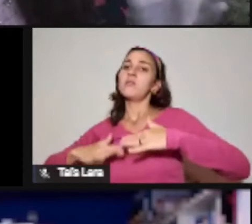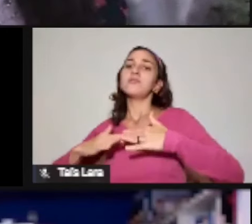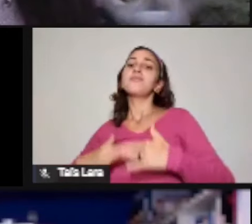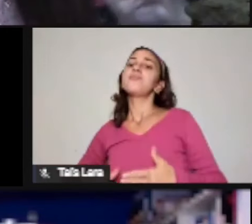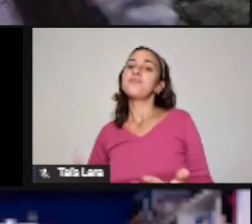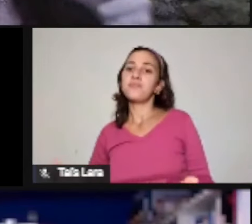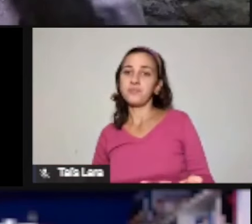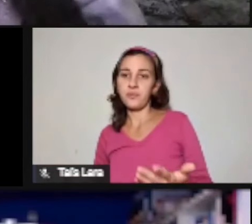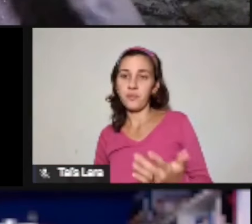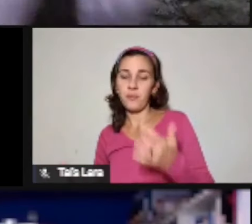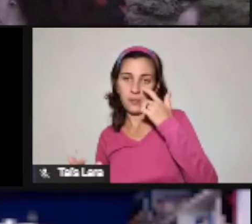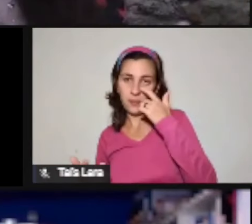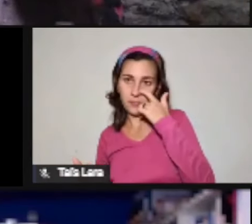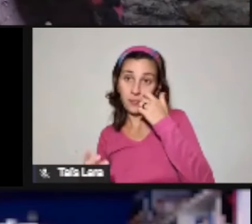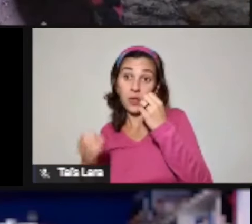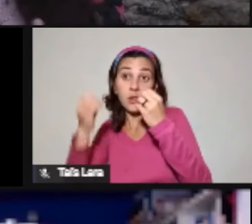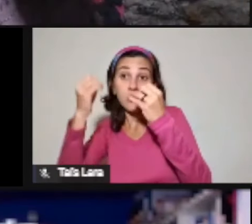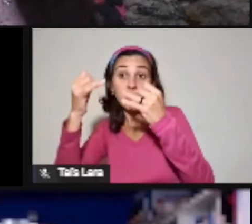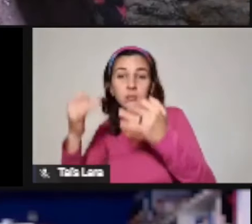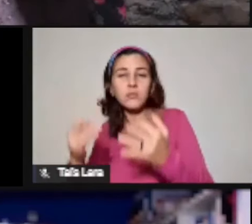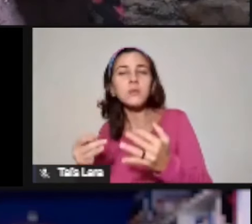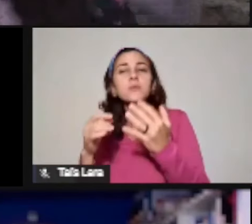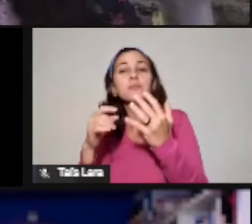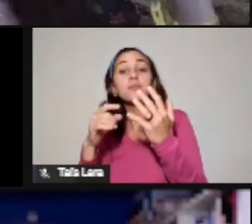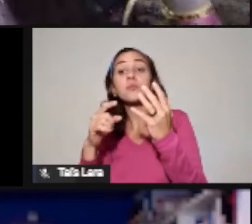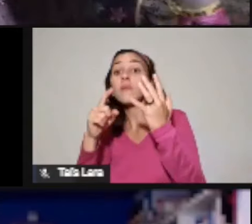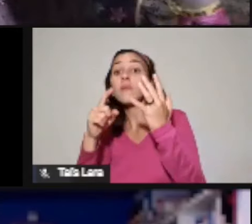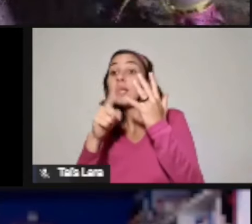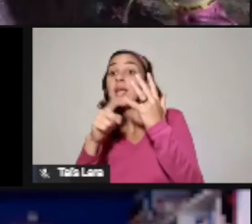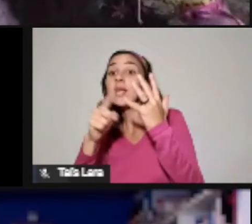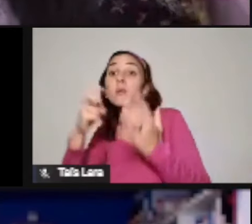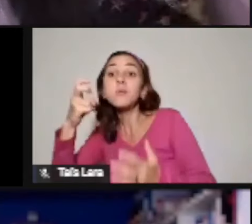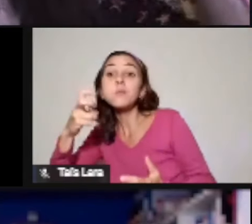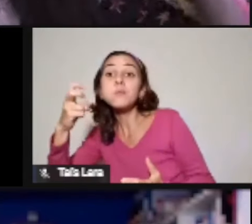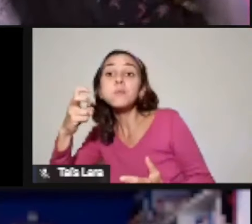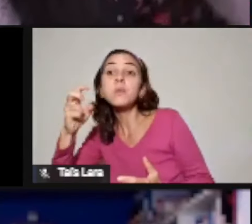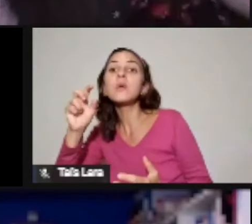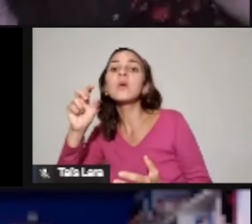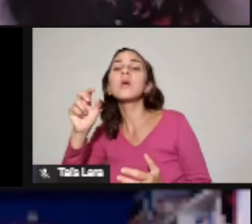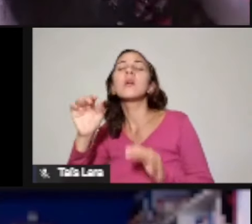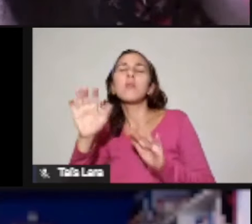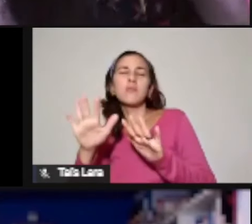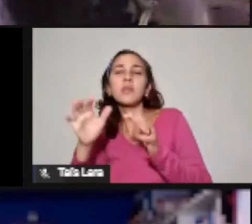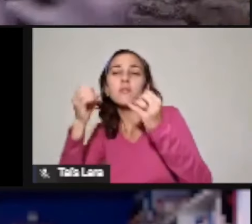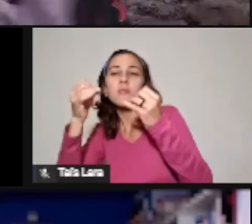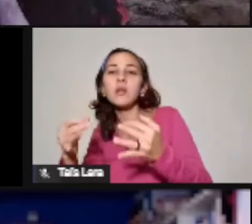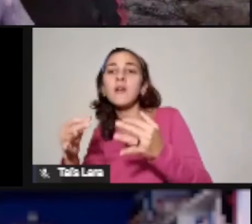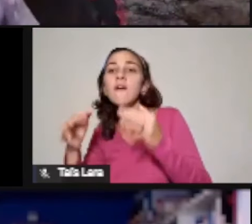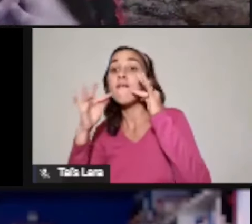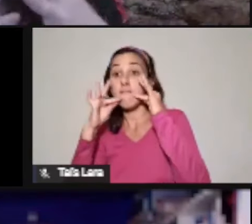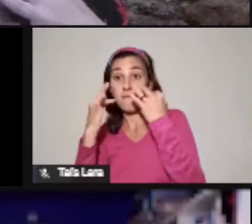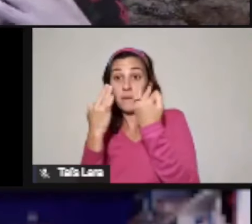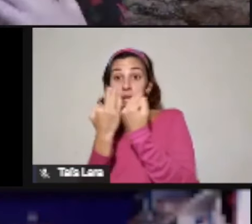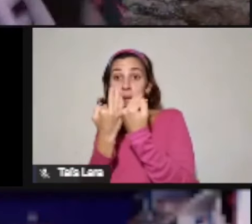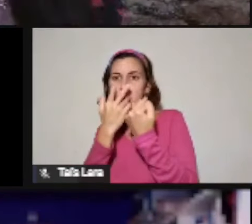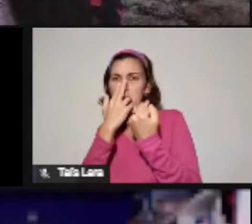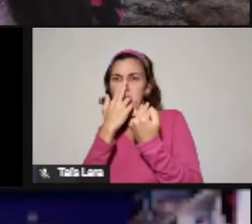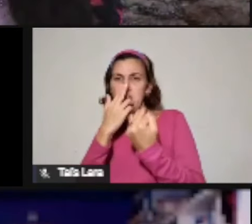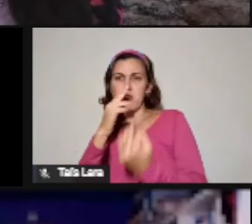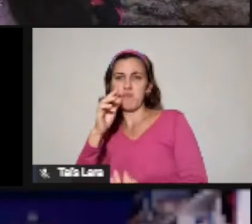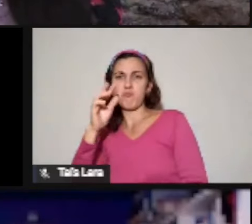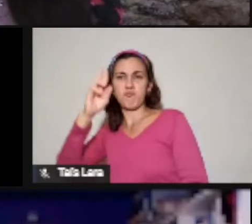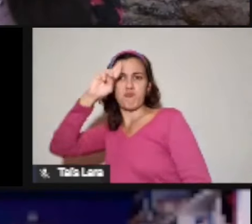a família, não é proprietária da criança, gente. A gente tem que tirar... isso a gente tem que ir desconstruindo. Olha, a gente não pode ser